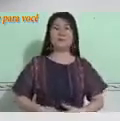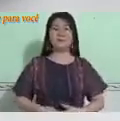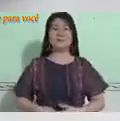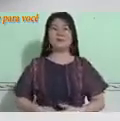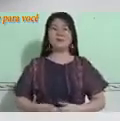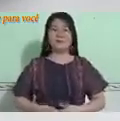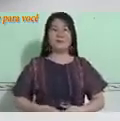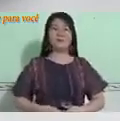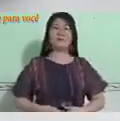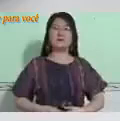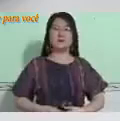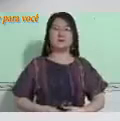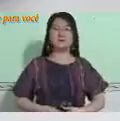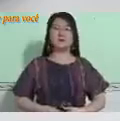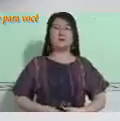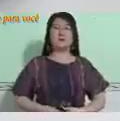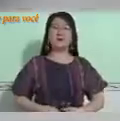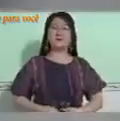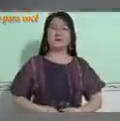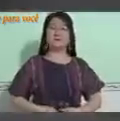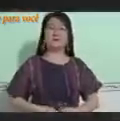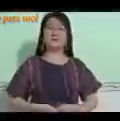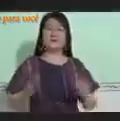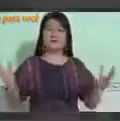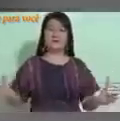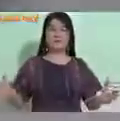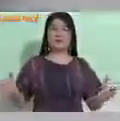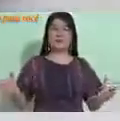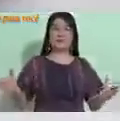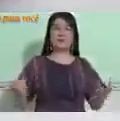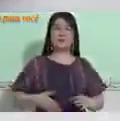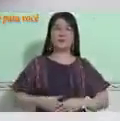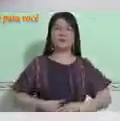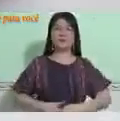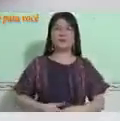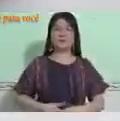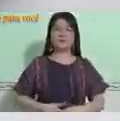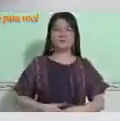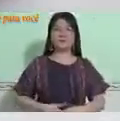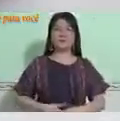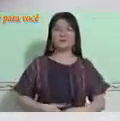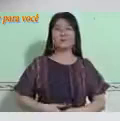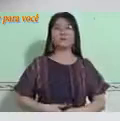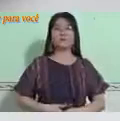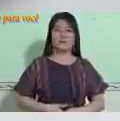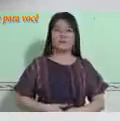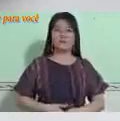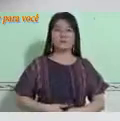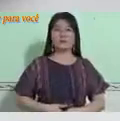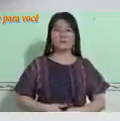agudo, ajudar no tratamento, participando nas sessões de psicoterapia e seguindo as orientações dadas